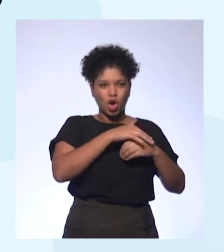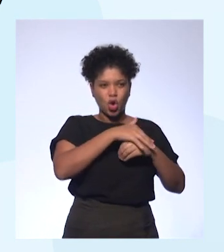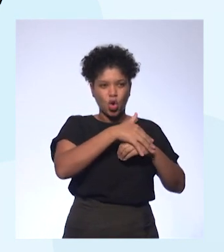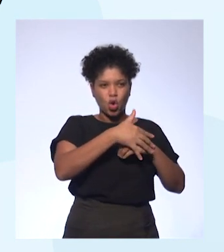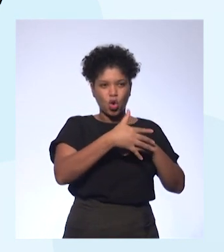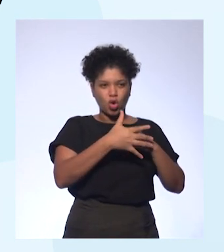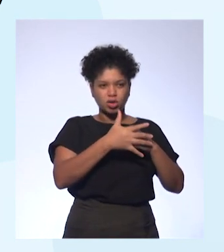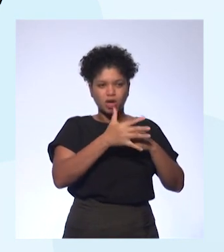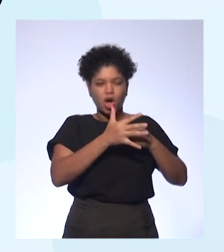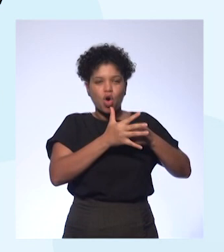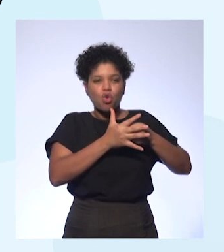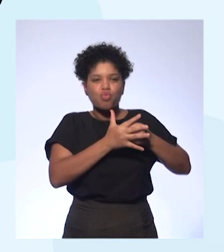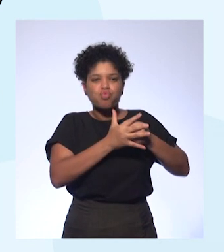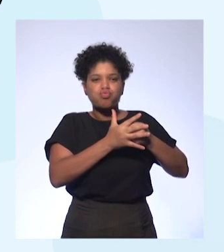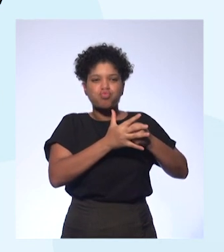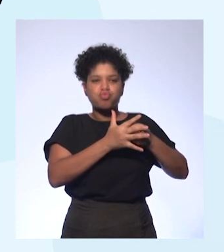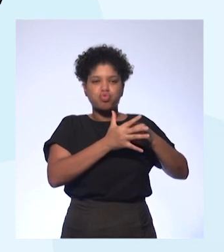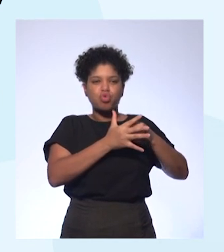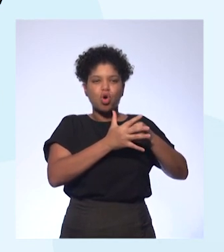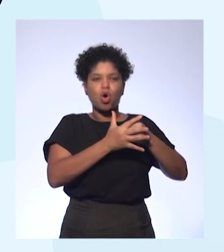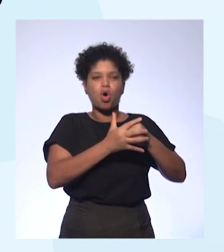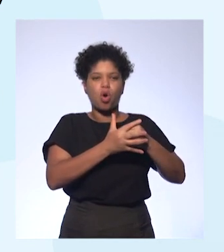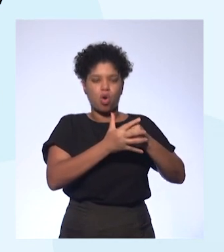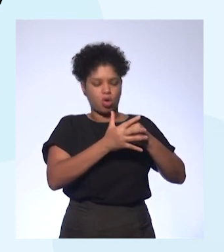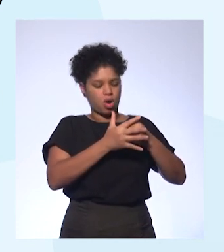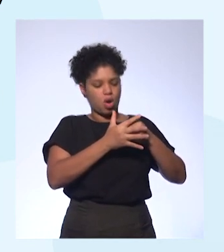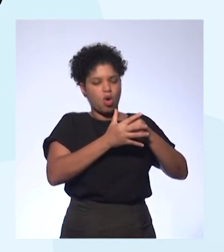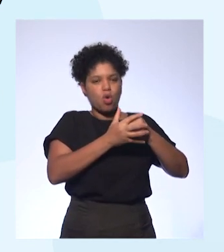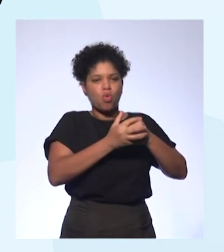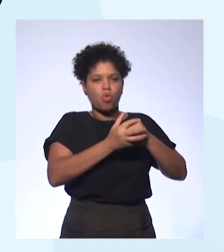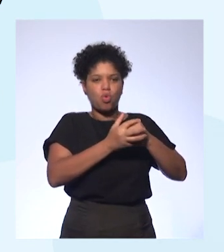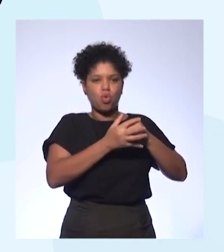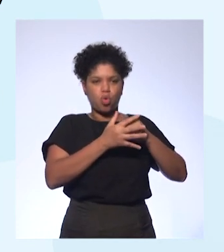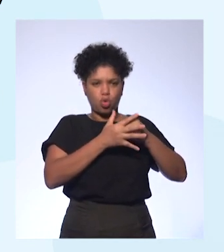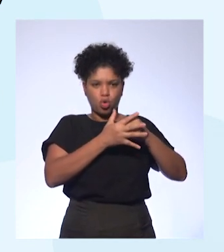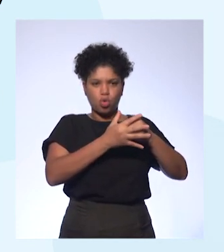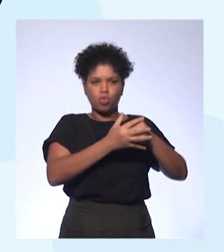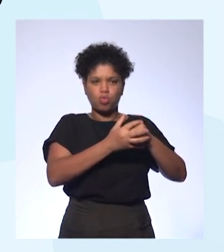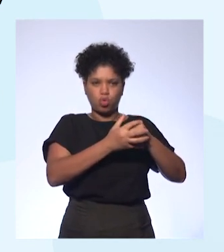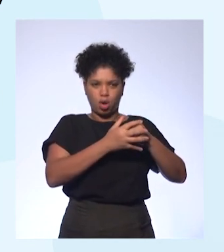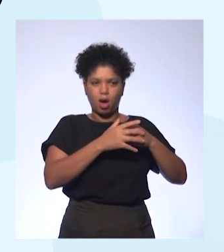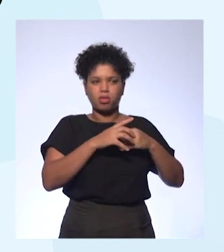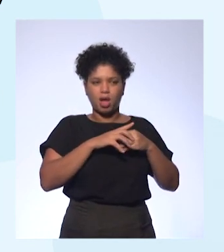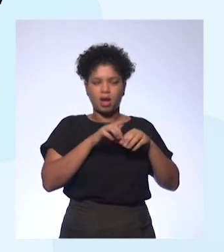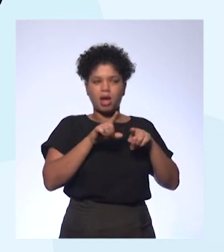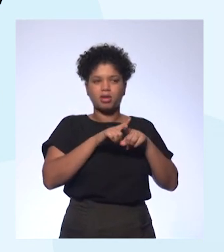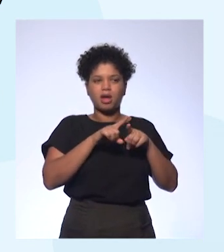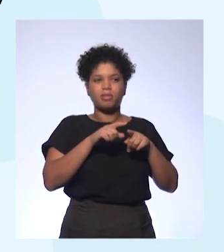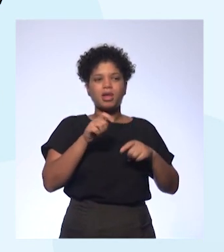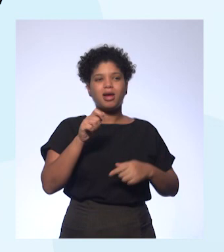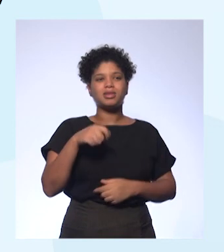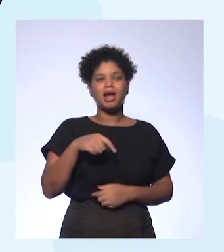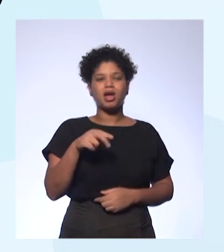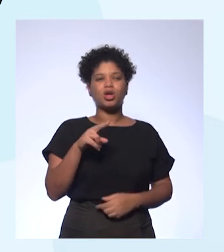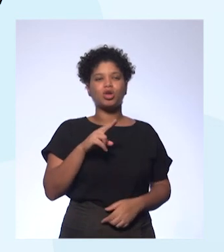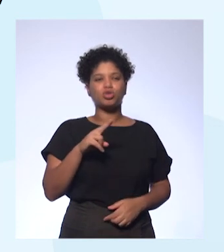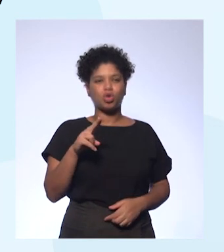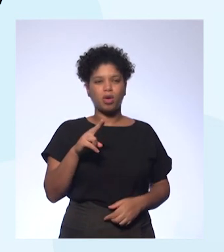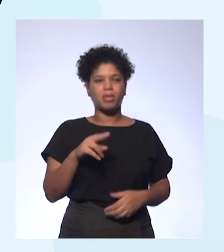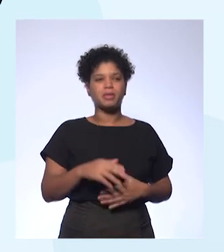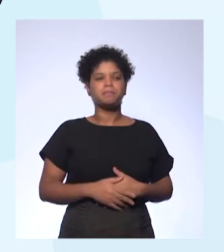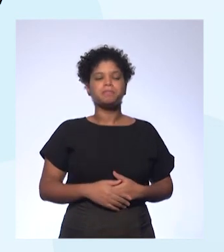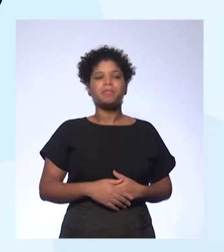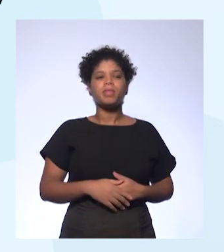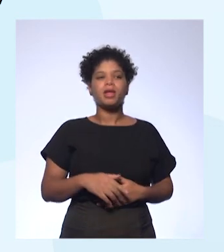fazer uma pressãozinha, né, na parede corporal ali. E a gente tem a formação do pseudoceloma, né? Então,